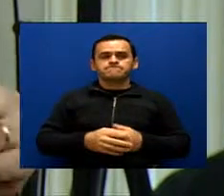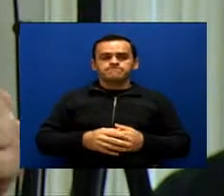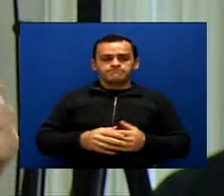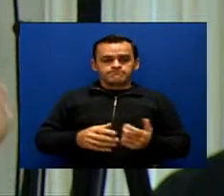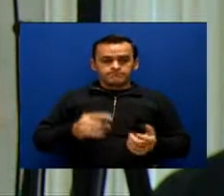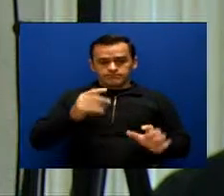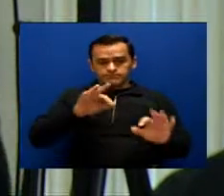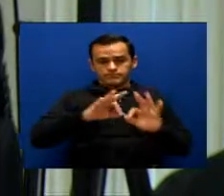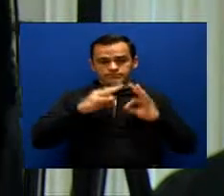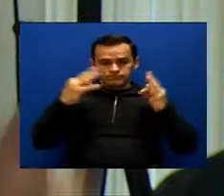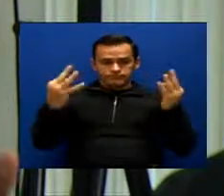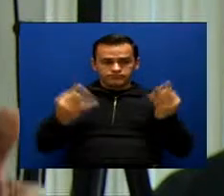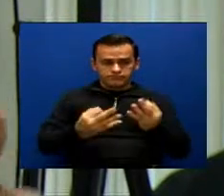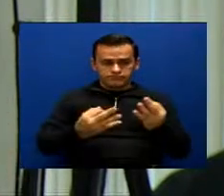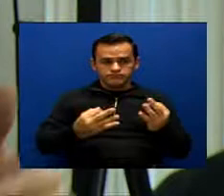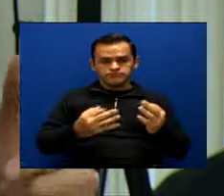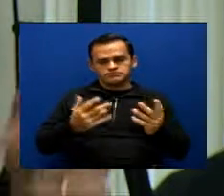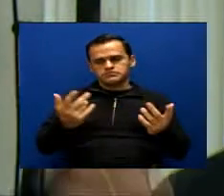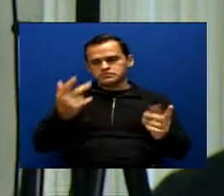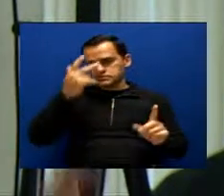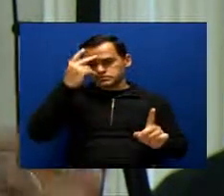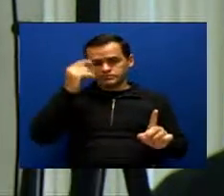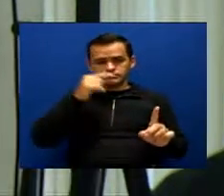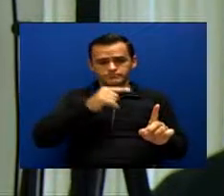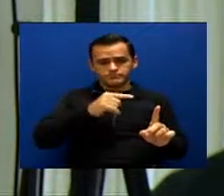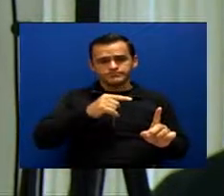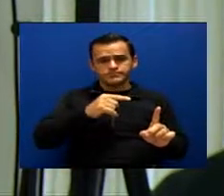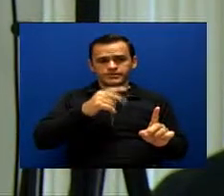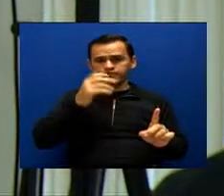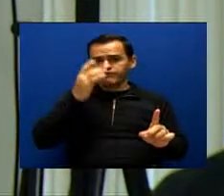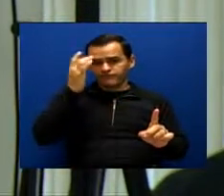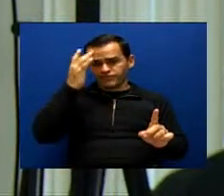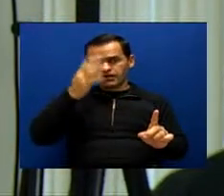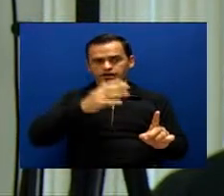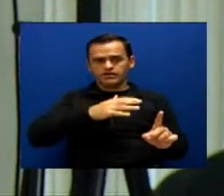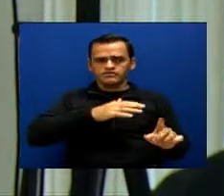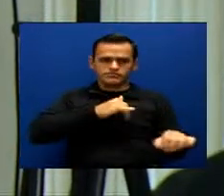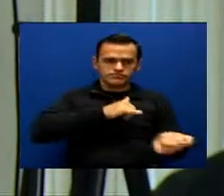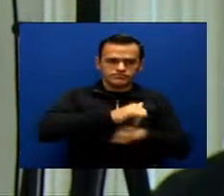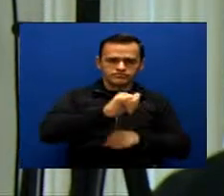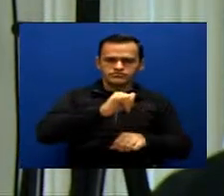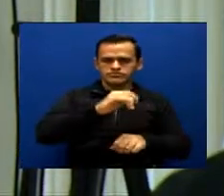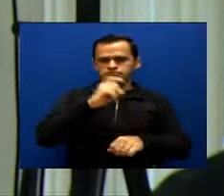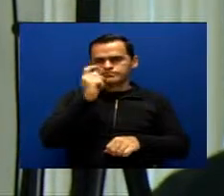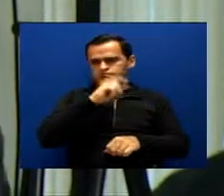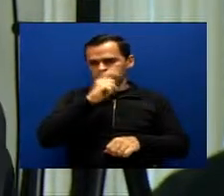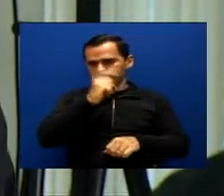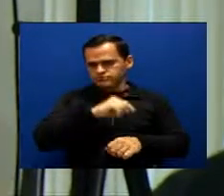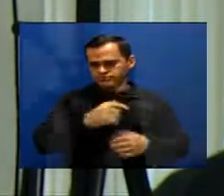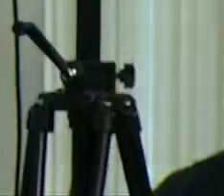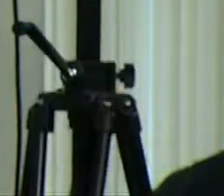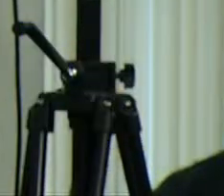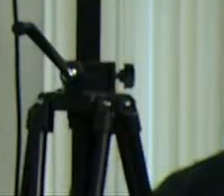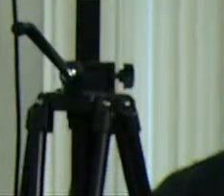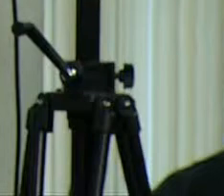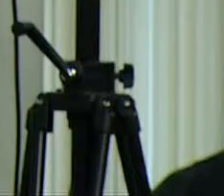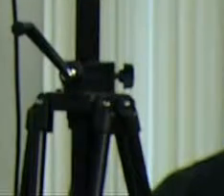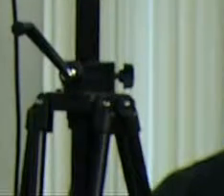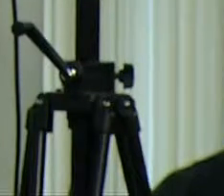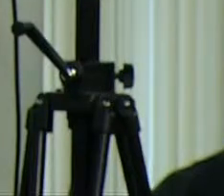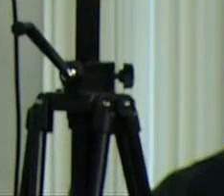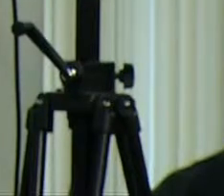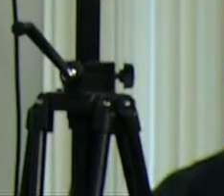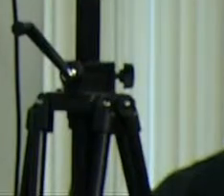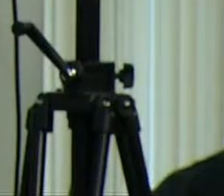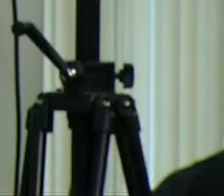nesse momento em que essa pessoa pode ser vítima de algum aproveitador. Então é importante que aprovemos o projeto,